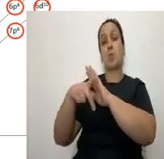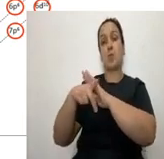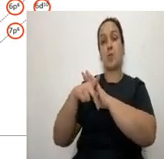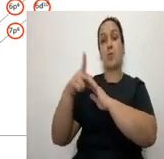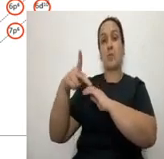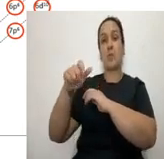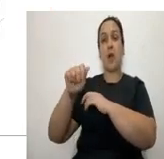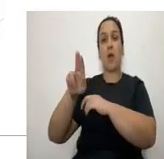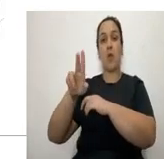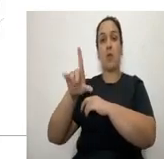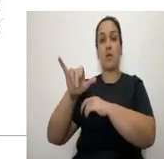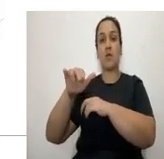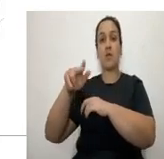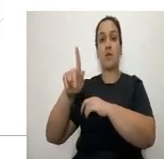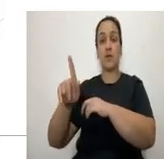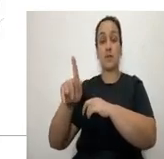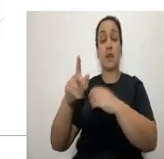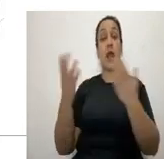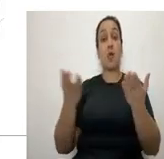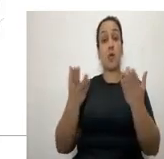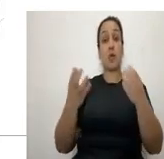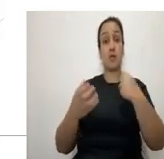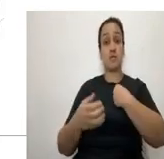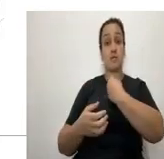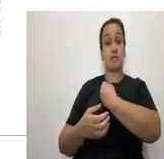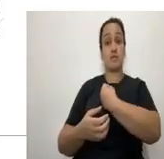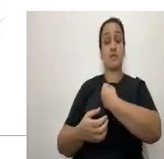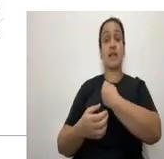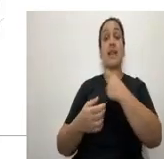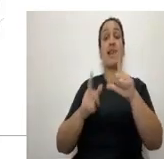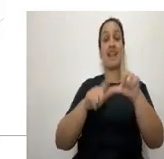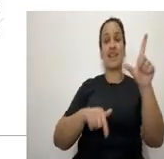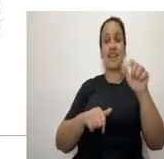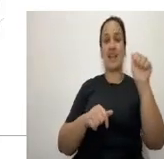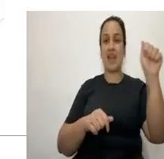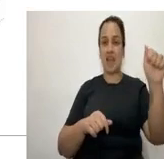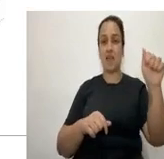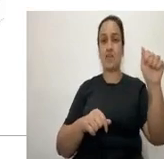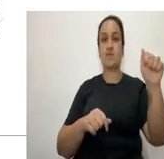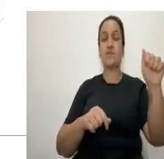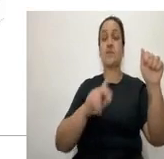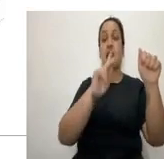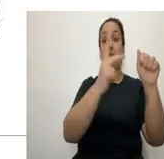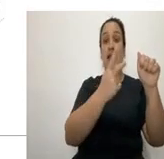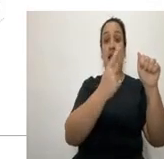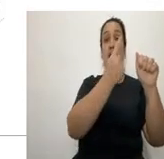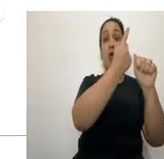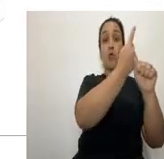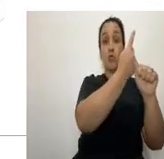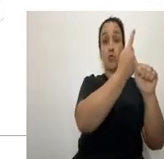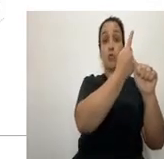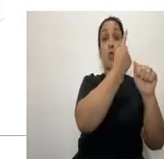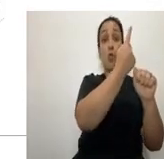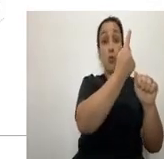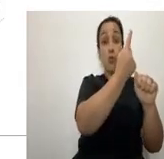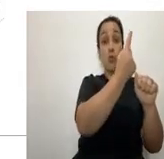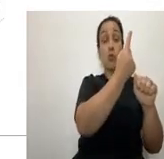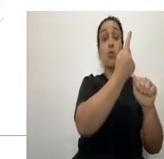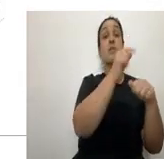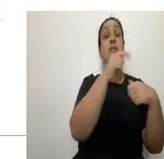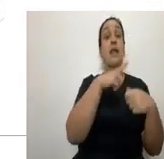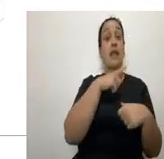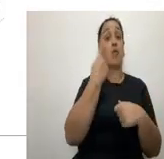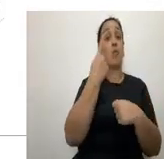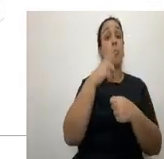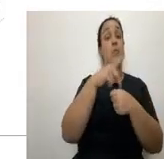Linus Pauling. Então, primeiro vamos pensar aqui. O hidrogênio ele tem número atômico 1, logo, se ele tem número